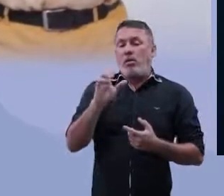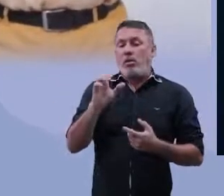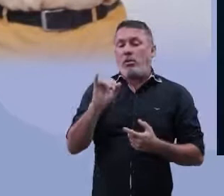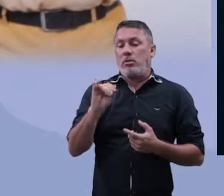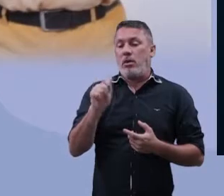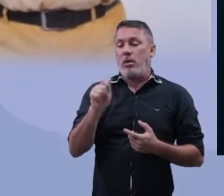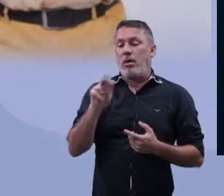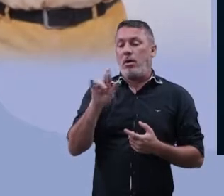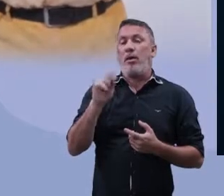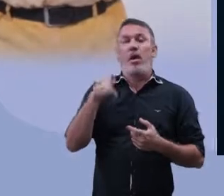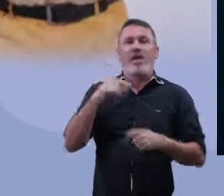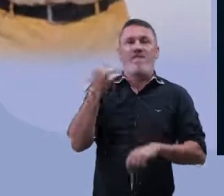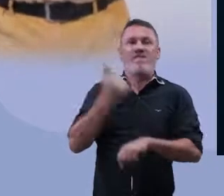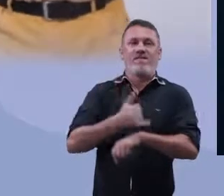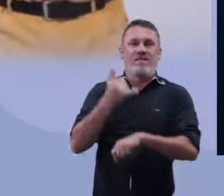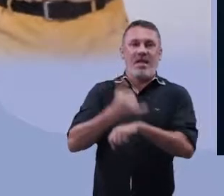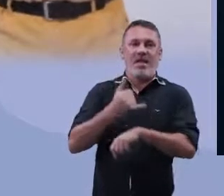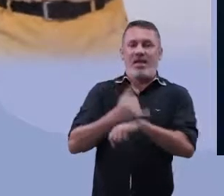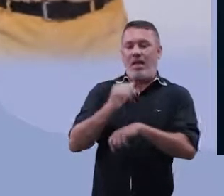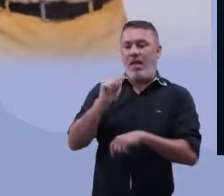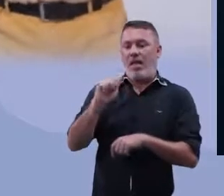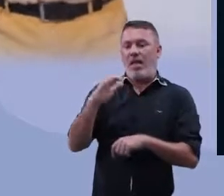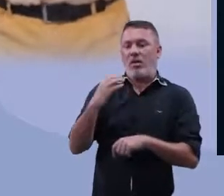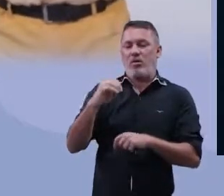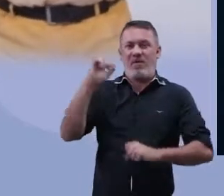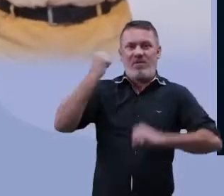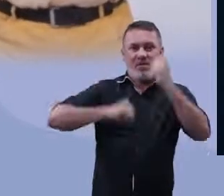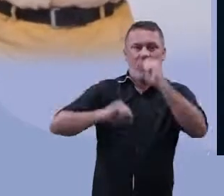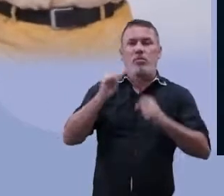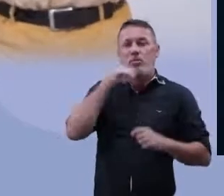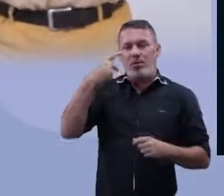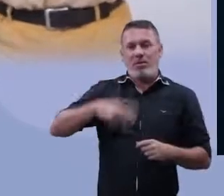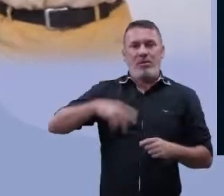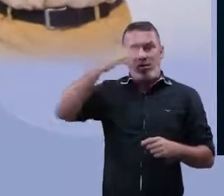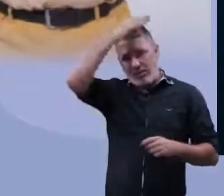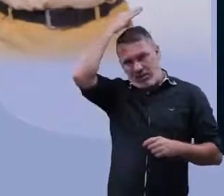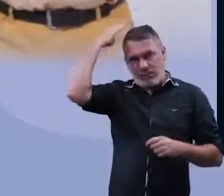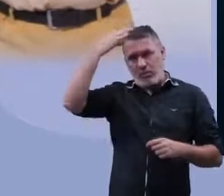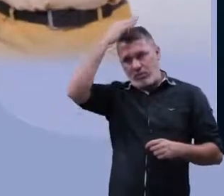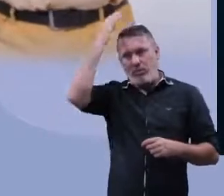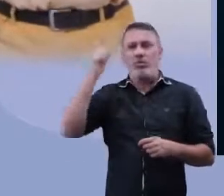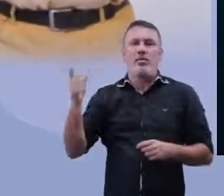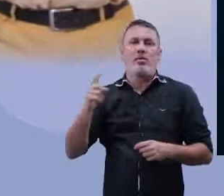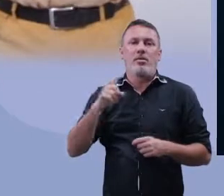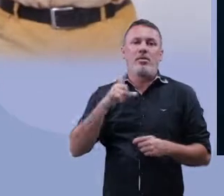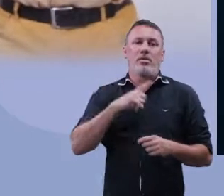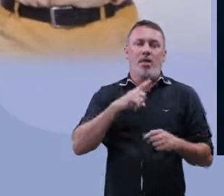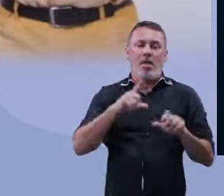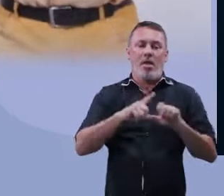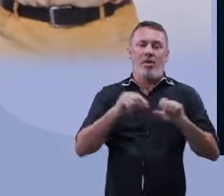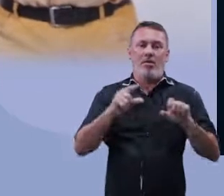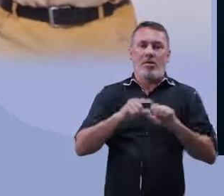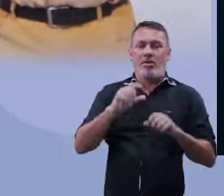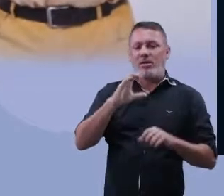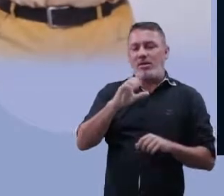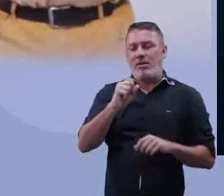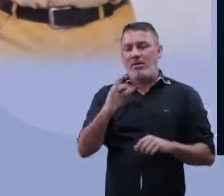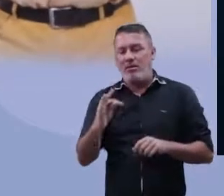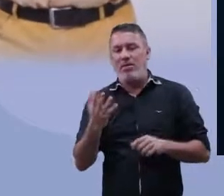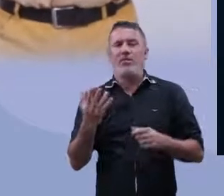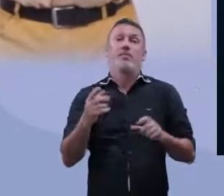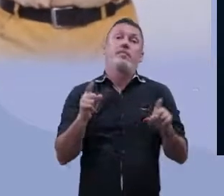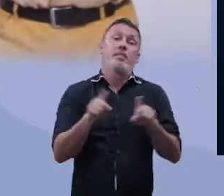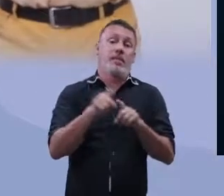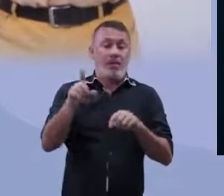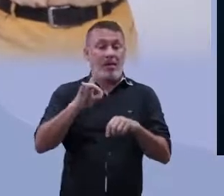a produção do aço, né, como por exemplo aqui no Espírito Santo a CST ArcelorMittal, assim também como